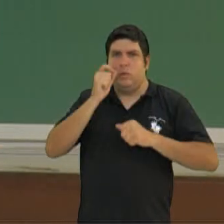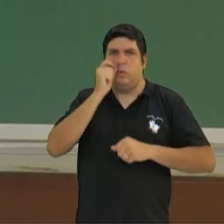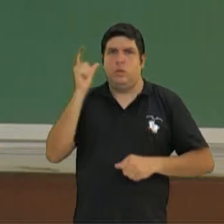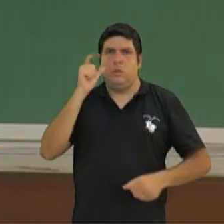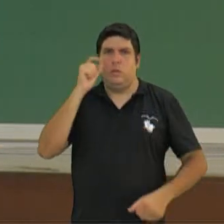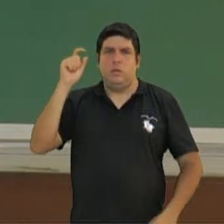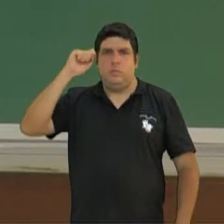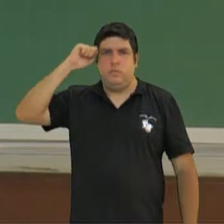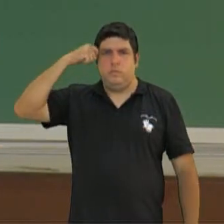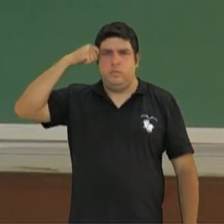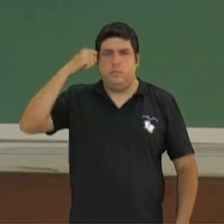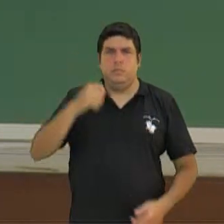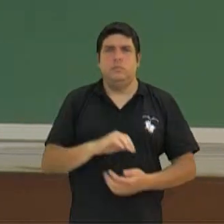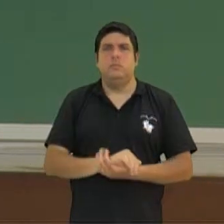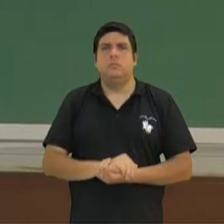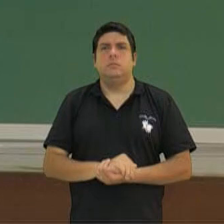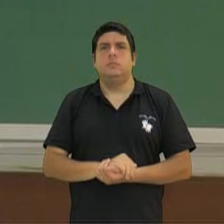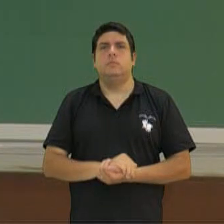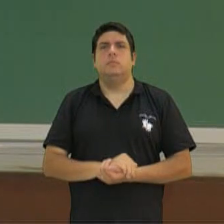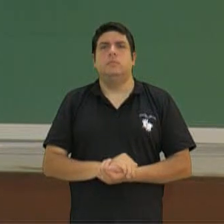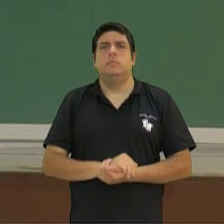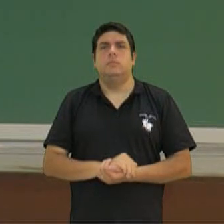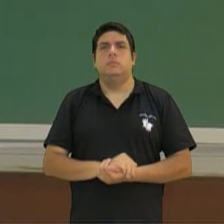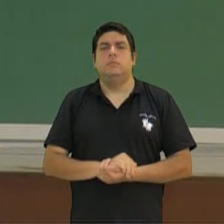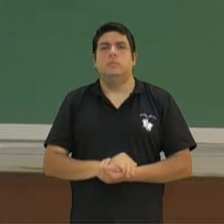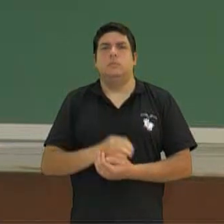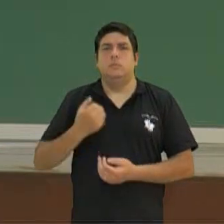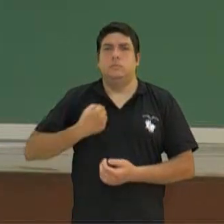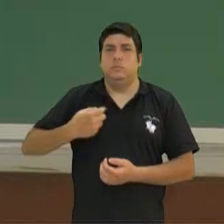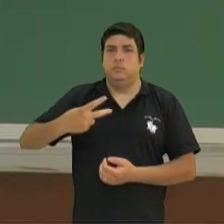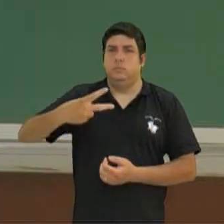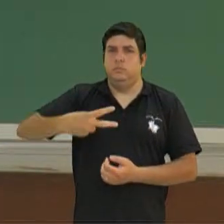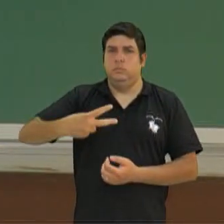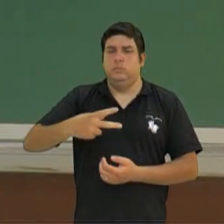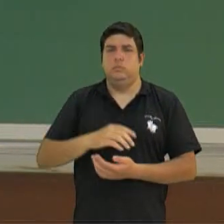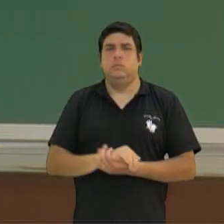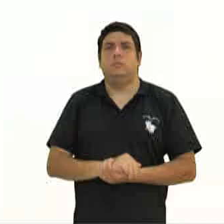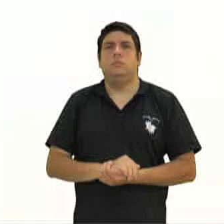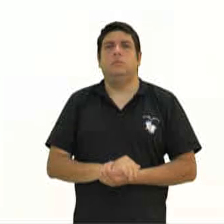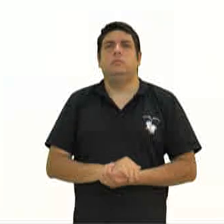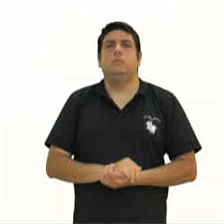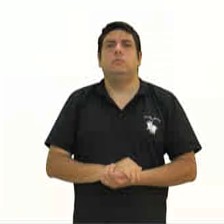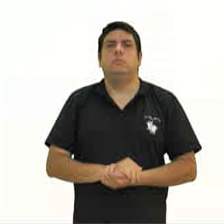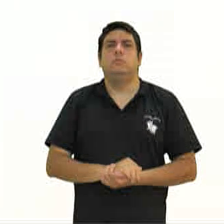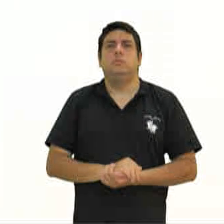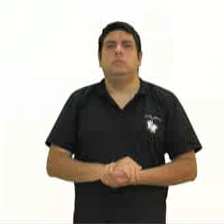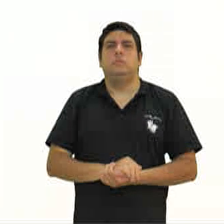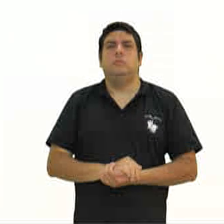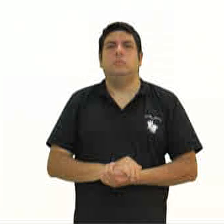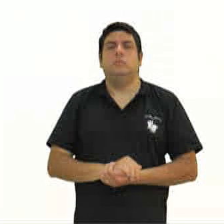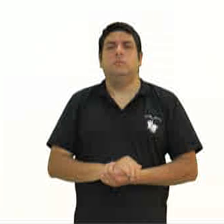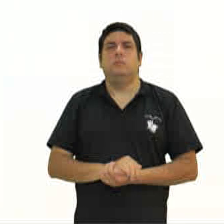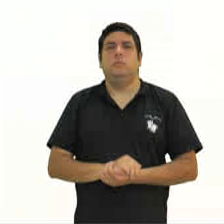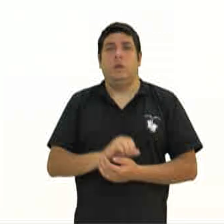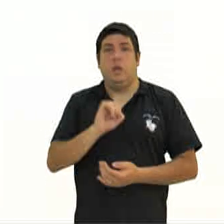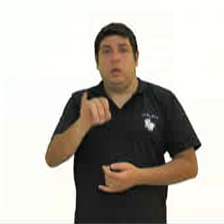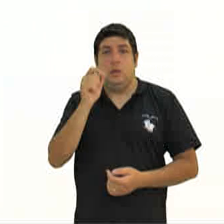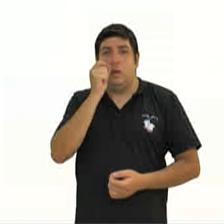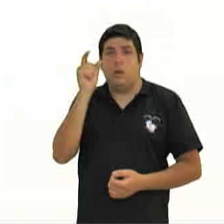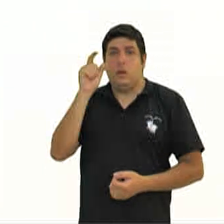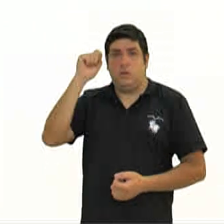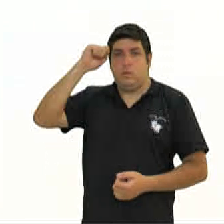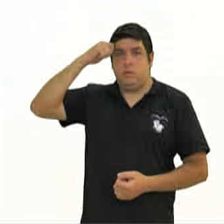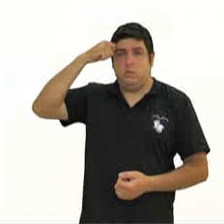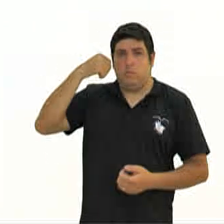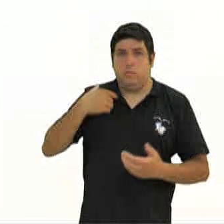pretos, ok? Number 2. Does the cat have a positive or negative meaning nowadays? Se o gato preto ele